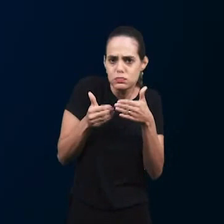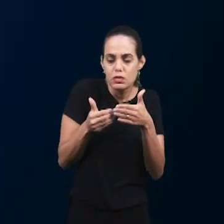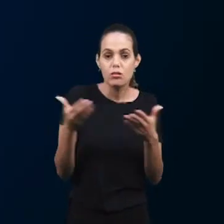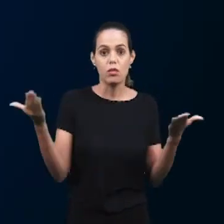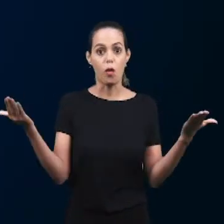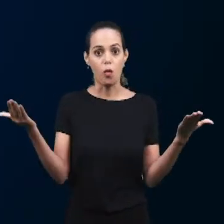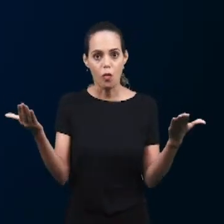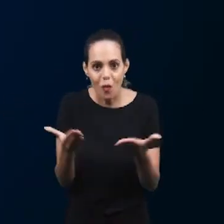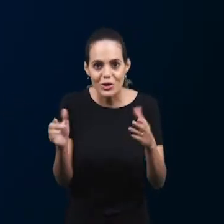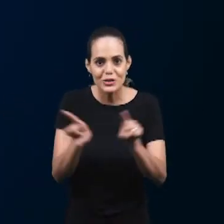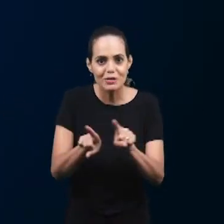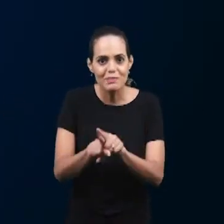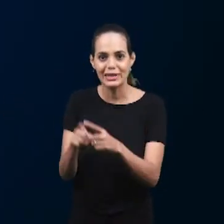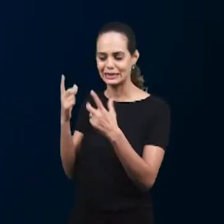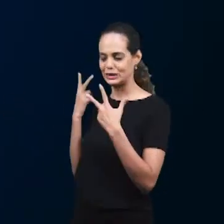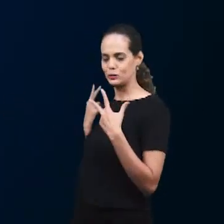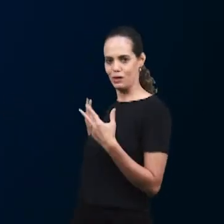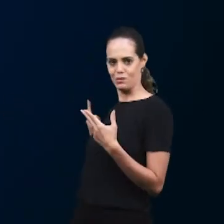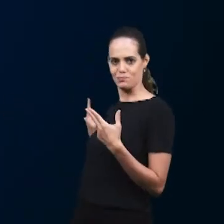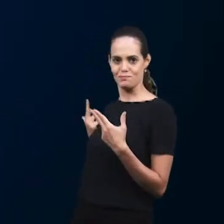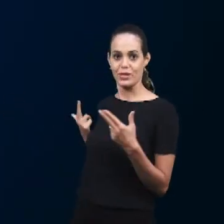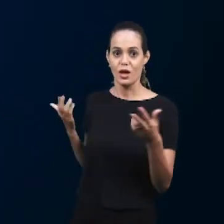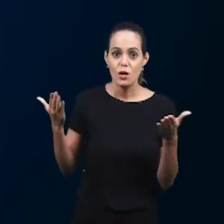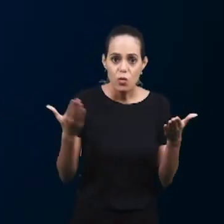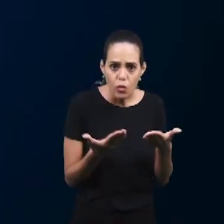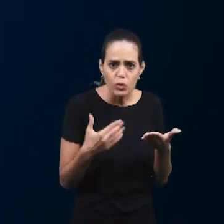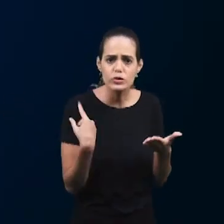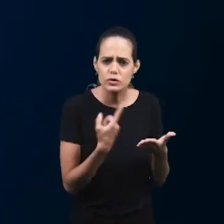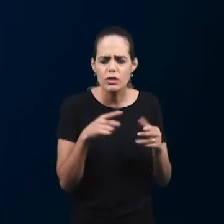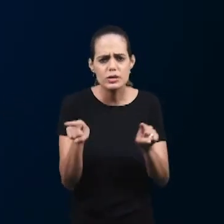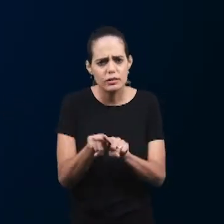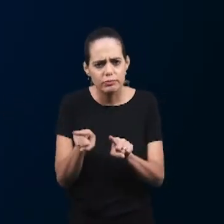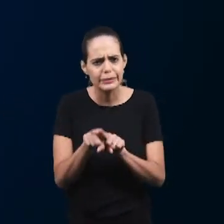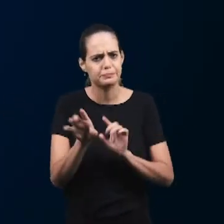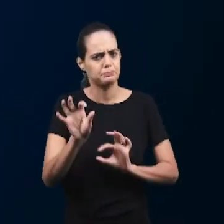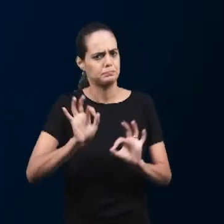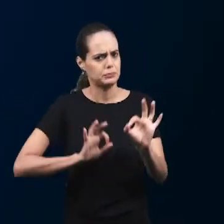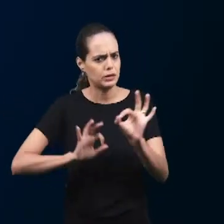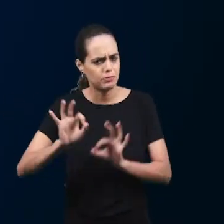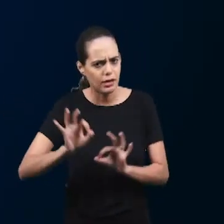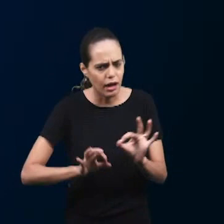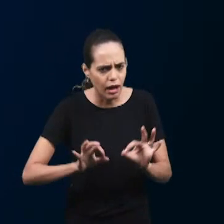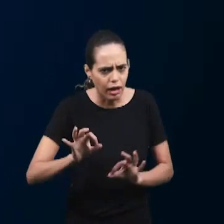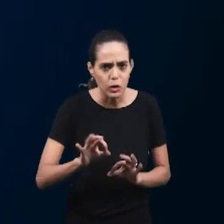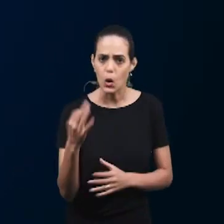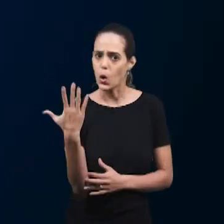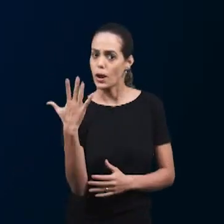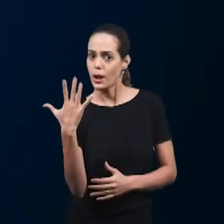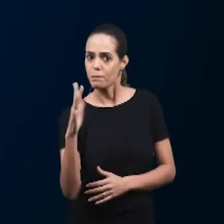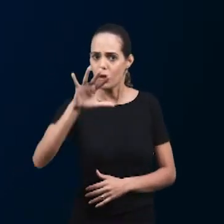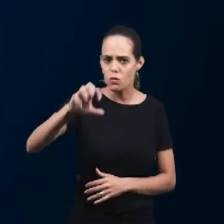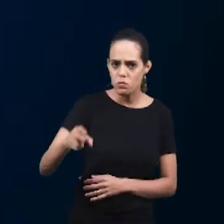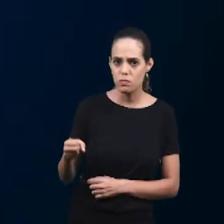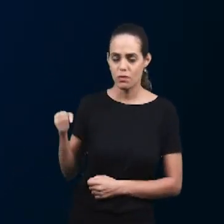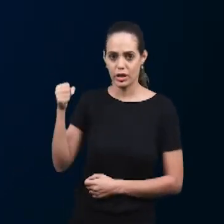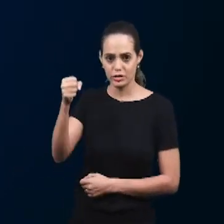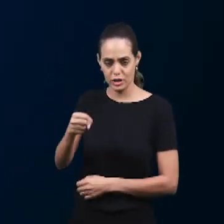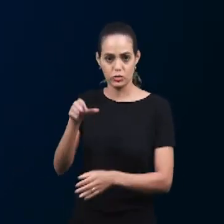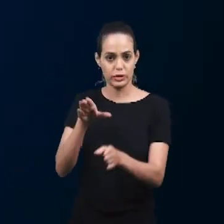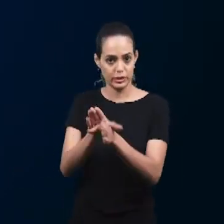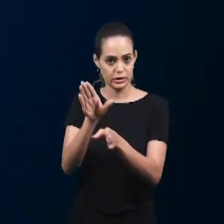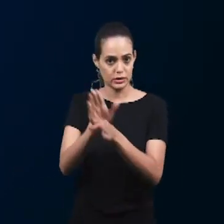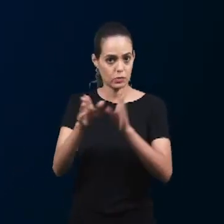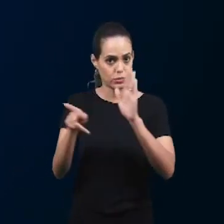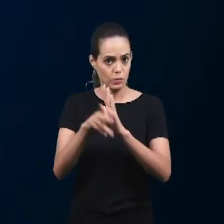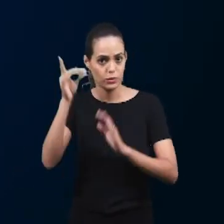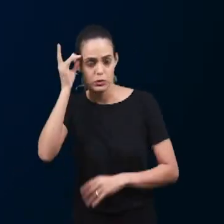era próximo. E, do mesmo modo, isso se repete nos dias de hoje, em que nós devemos estar preparados, com o cajado na